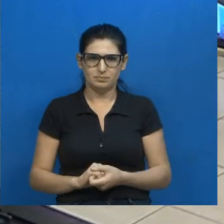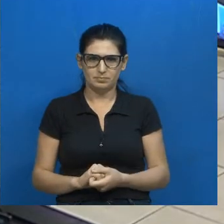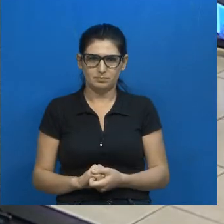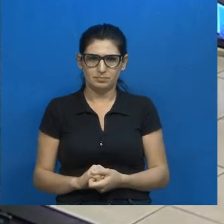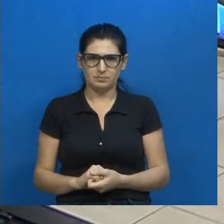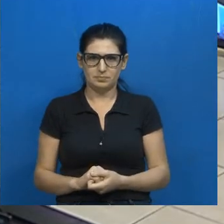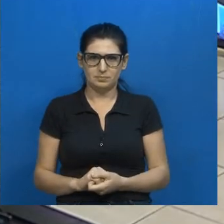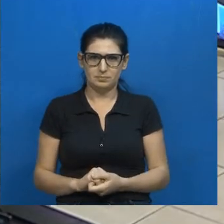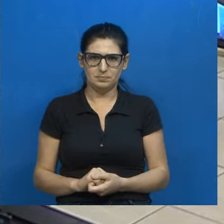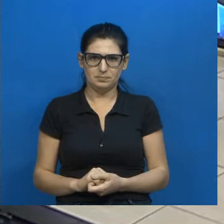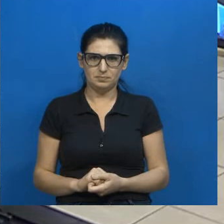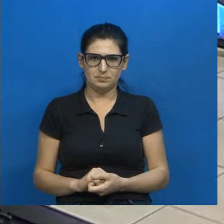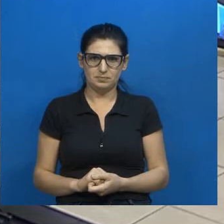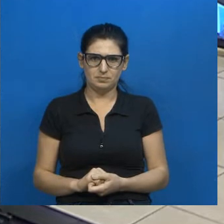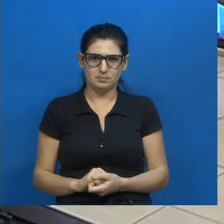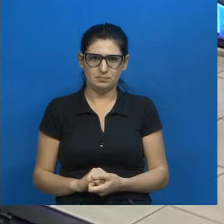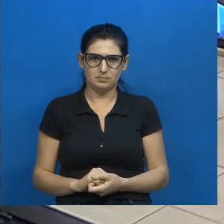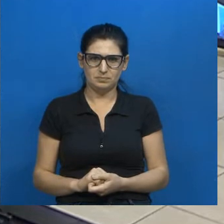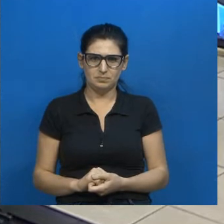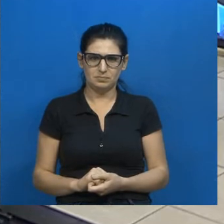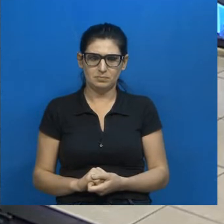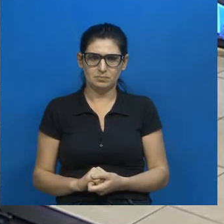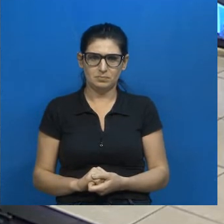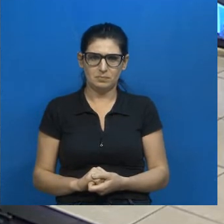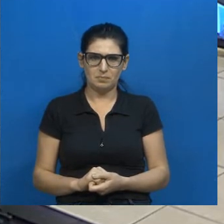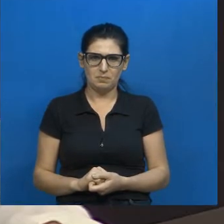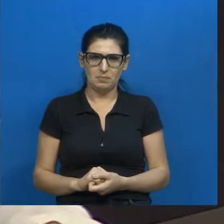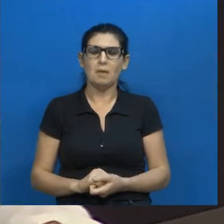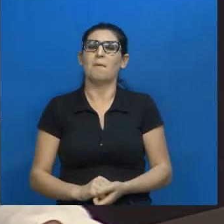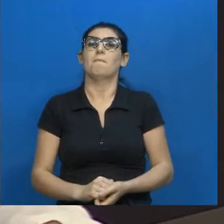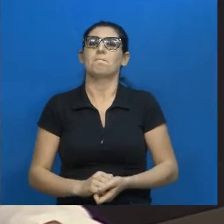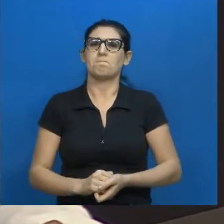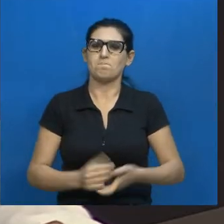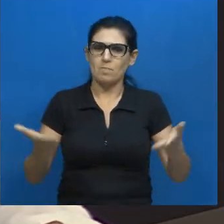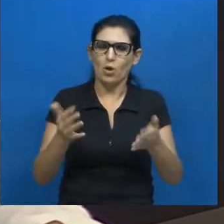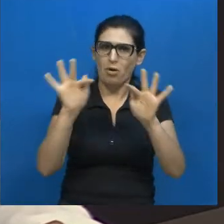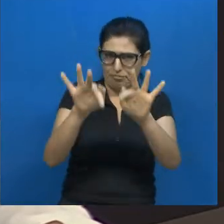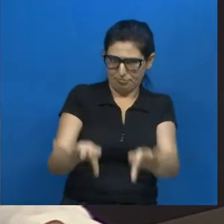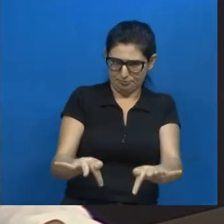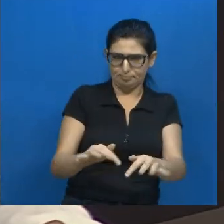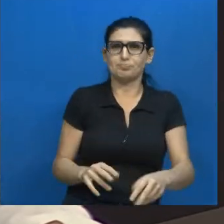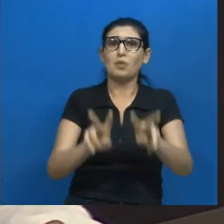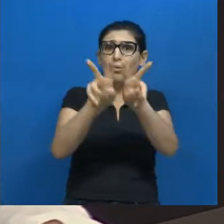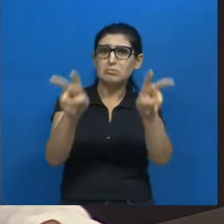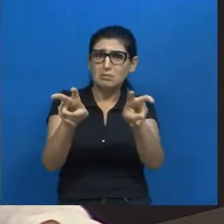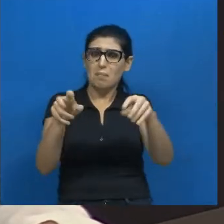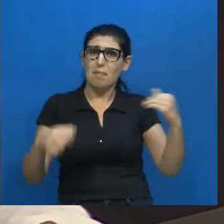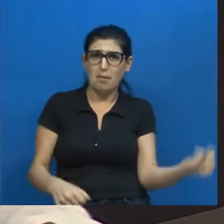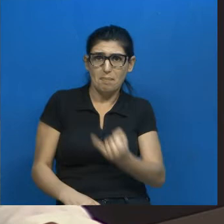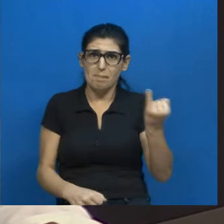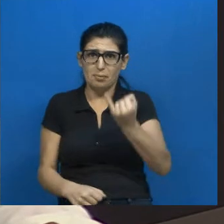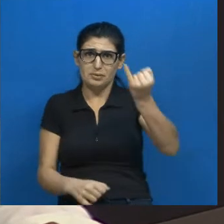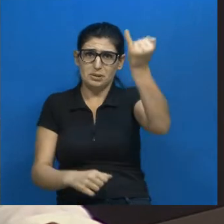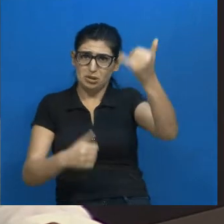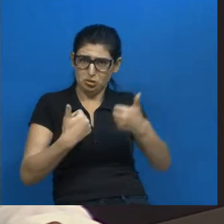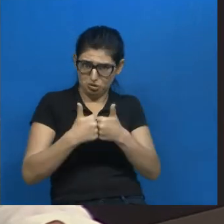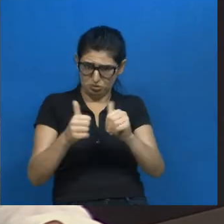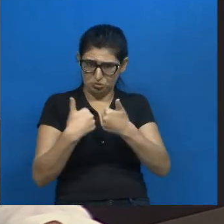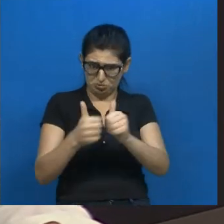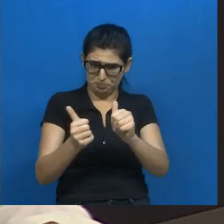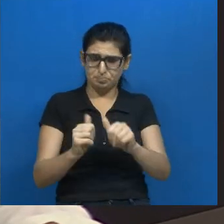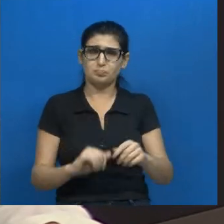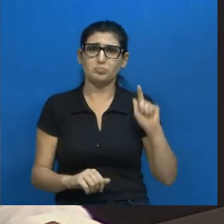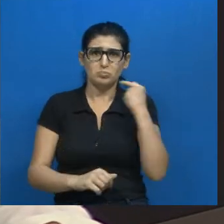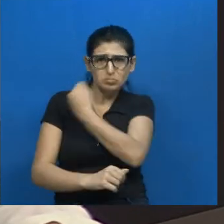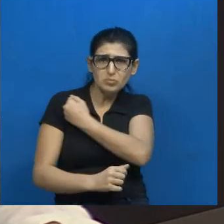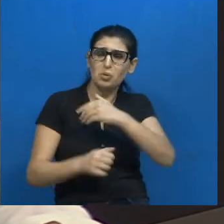eu queria finalizar a minha fala falando justamente isso, né? Eu acho que é um tema importante, né, que a gente está se discutindo